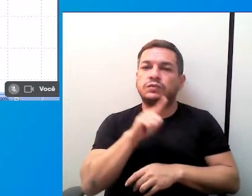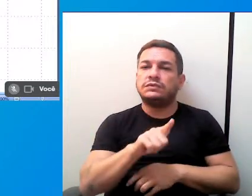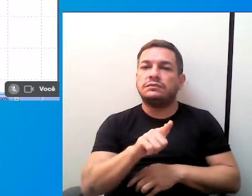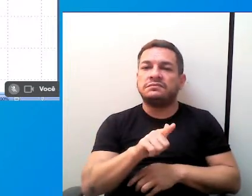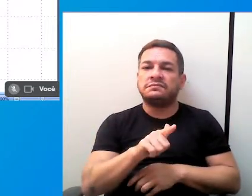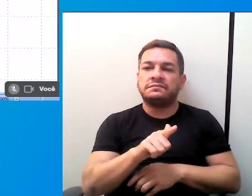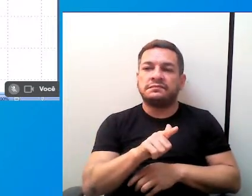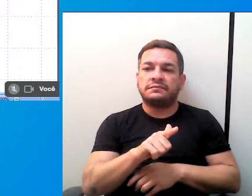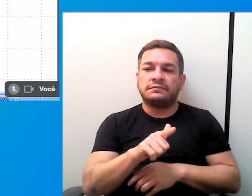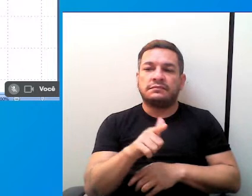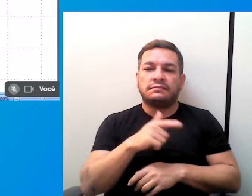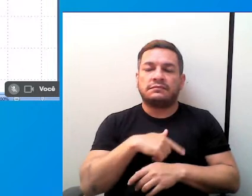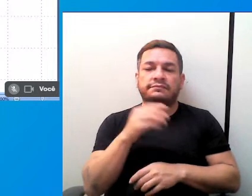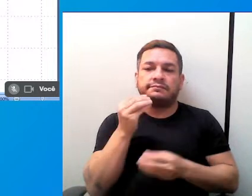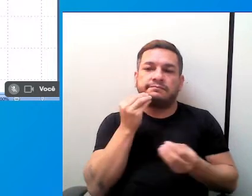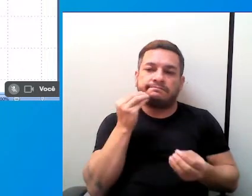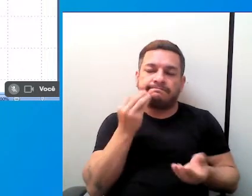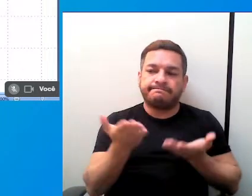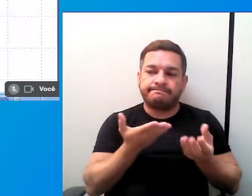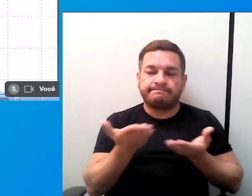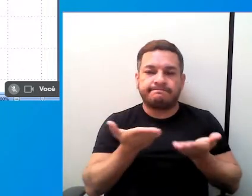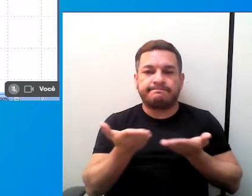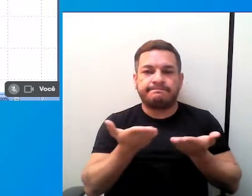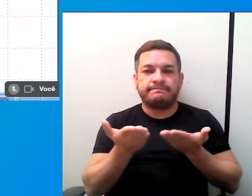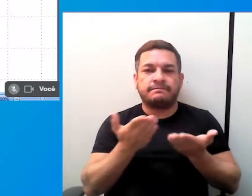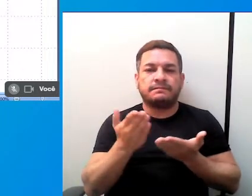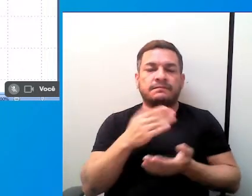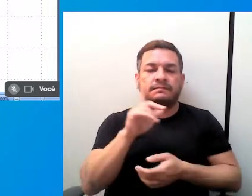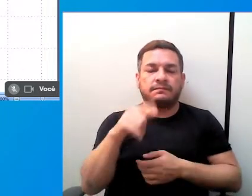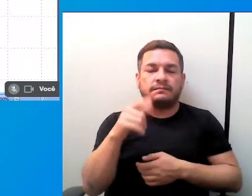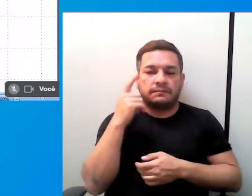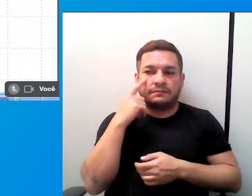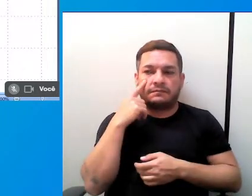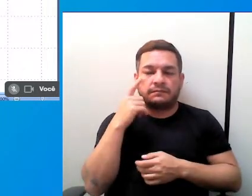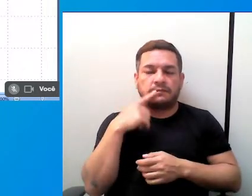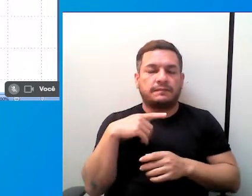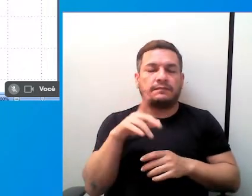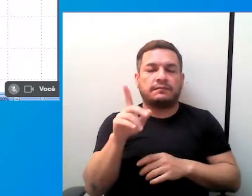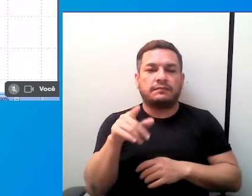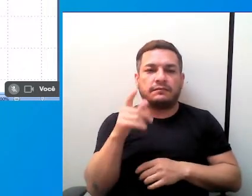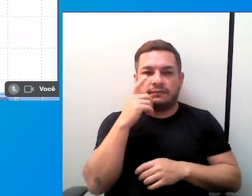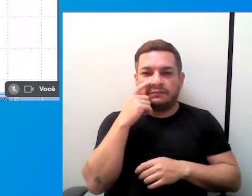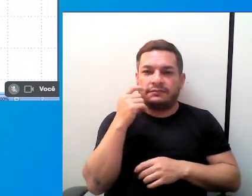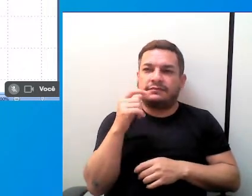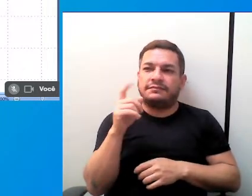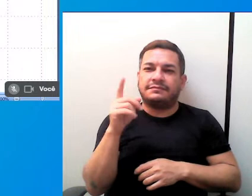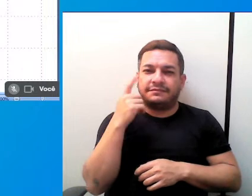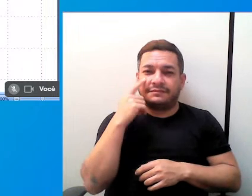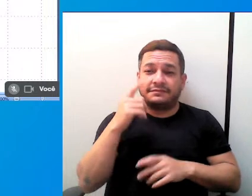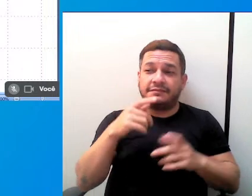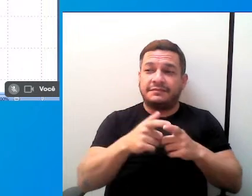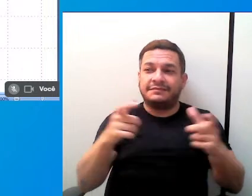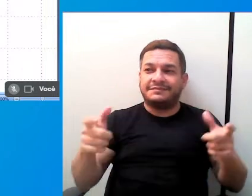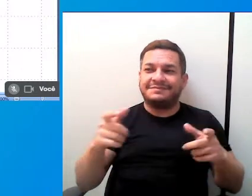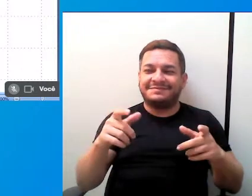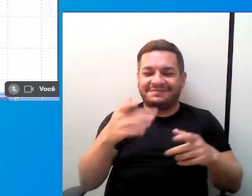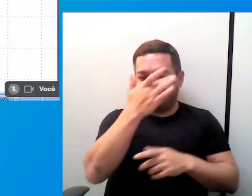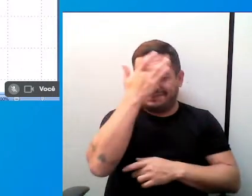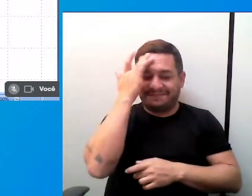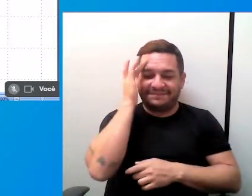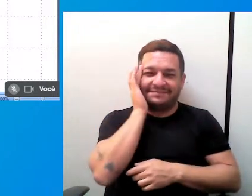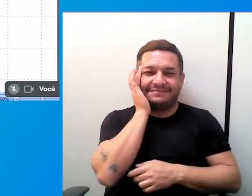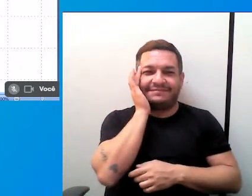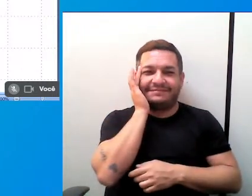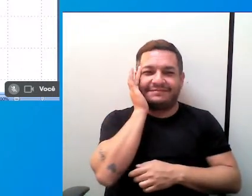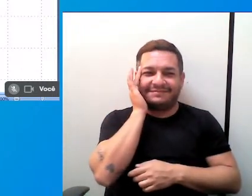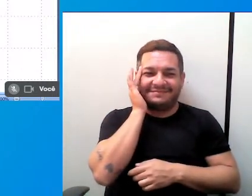né? Convencer os professores a publicar os seus resultados, os projetos de extensão, porque a maioria das pessoas entende para publicar